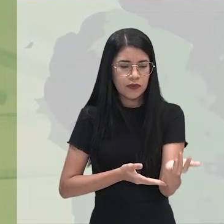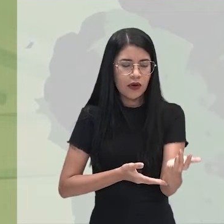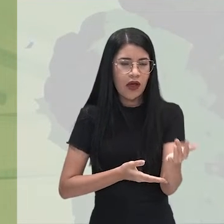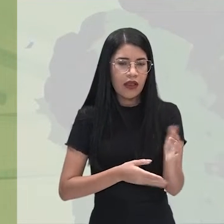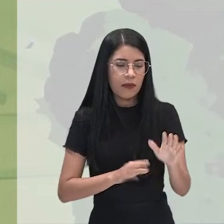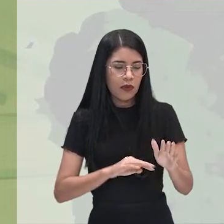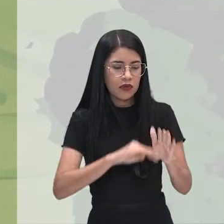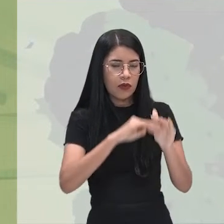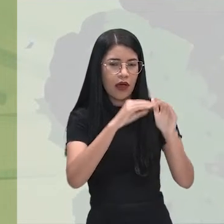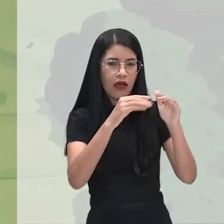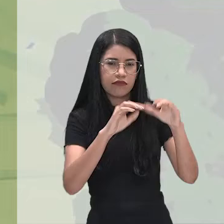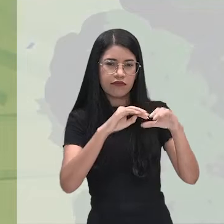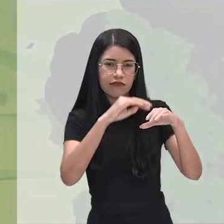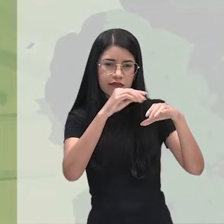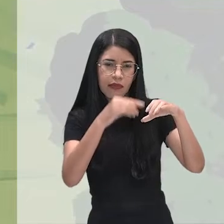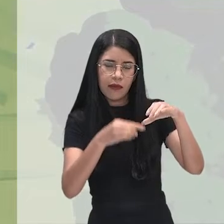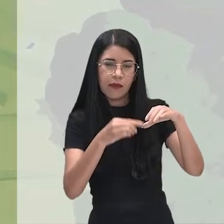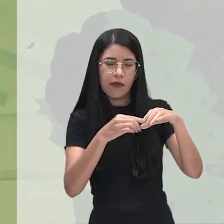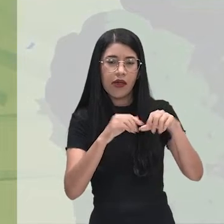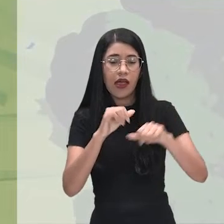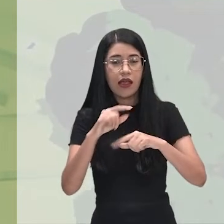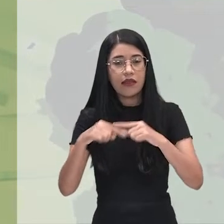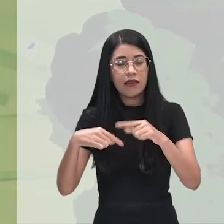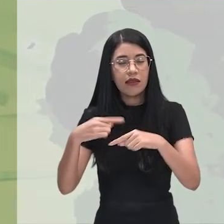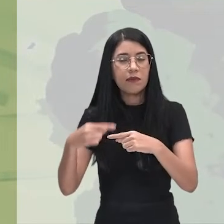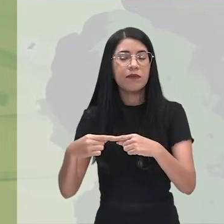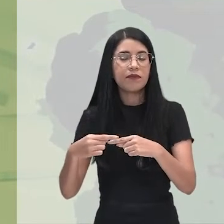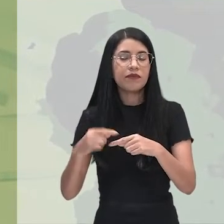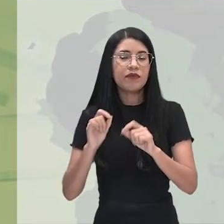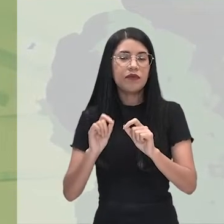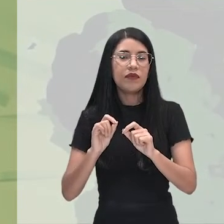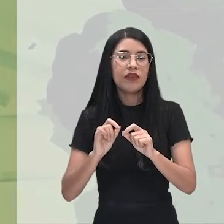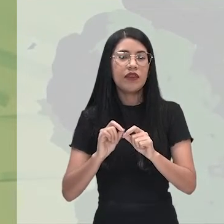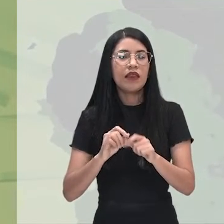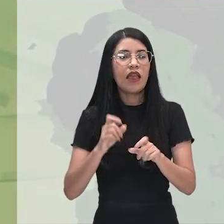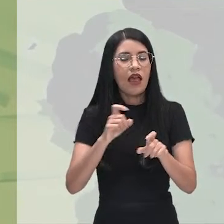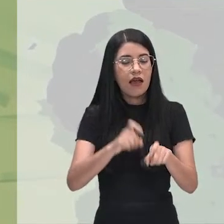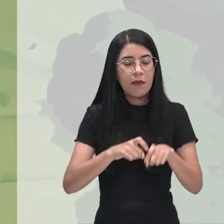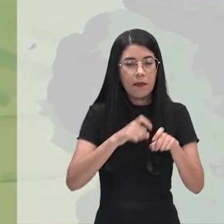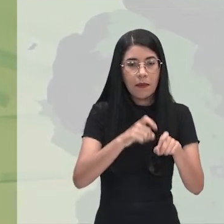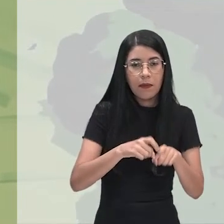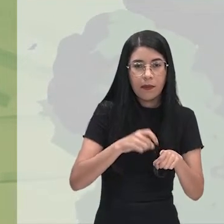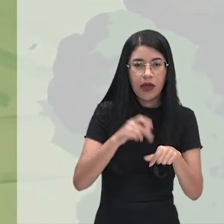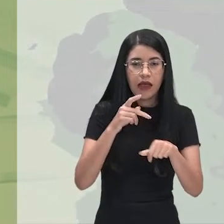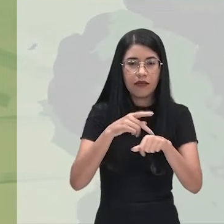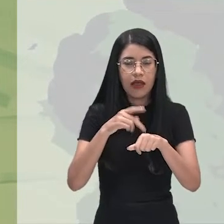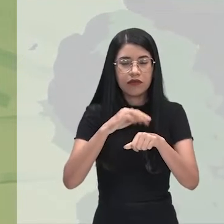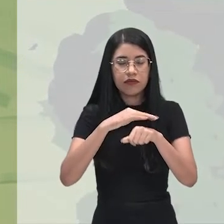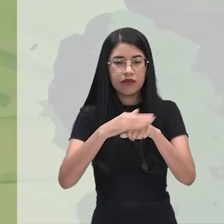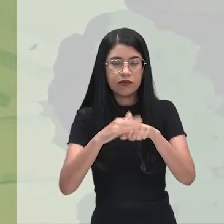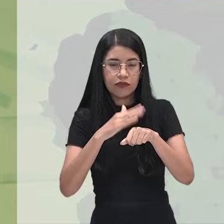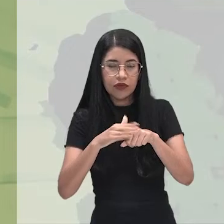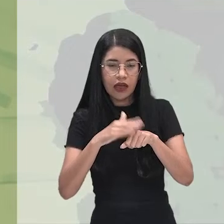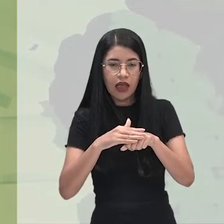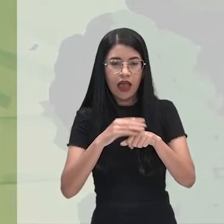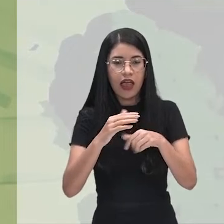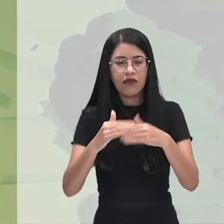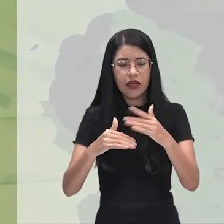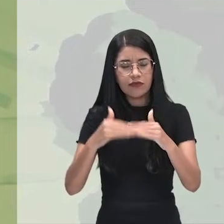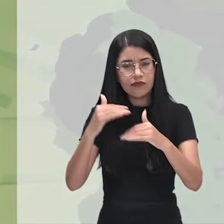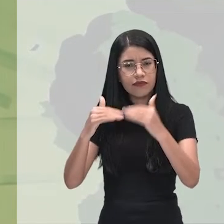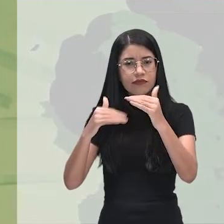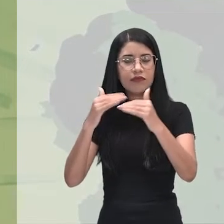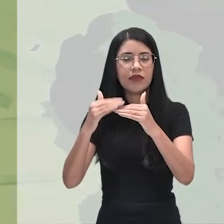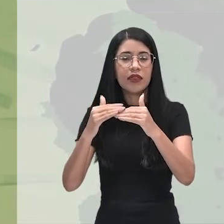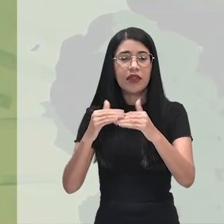mudar significativamente, tá bom? E vai ter ali, a gente vai ter um espaço geográfico no campo que é